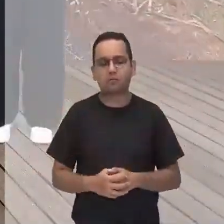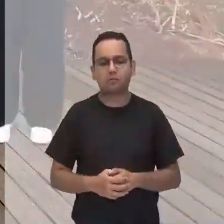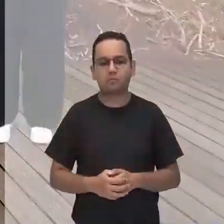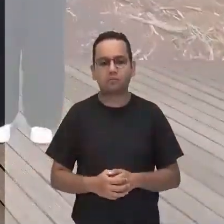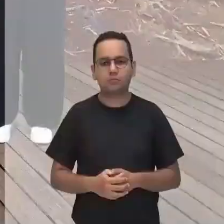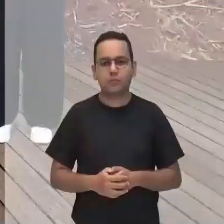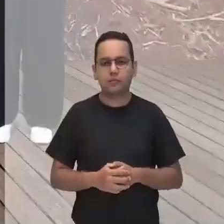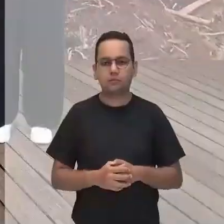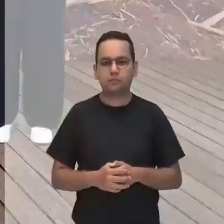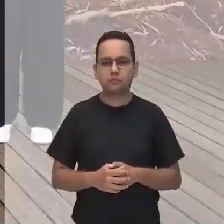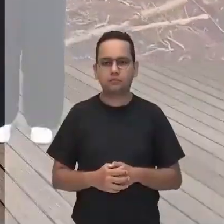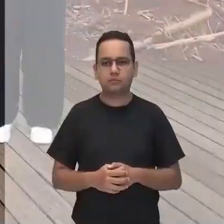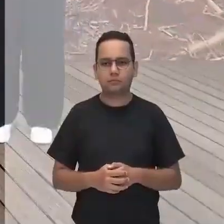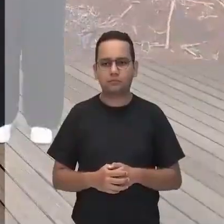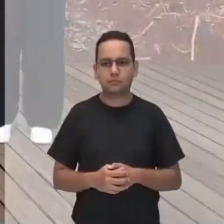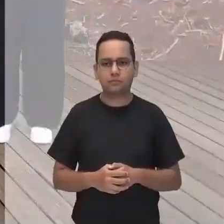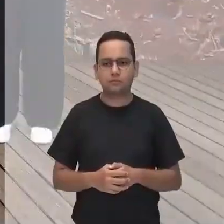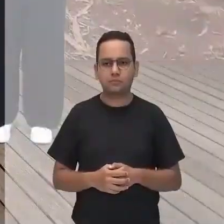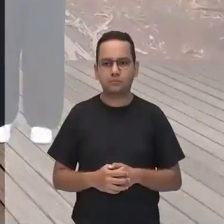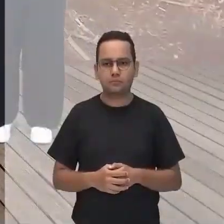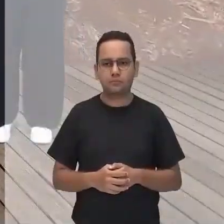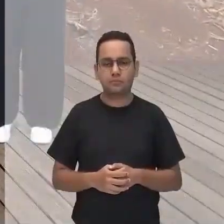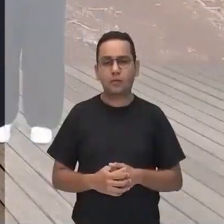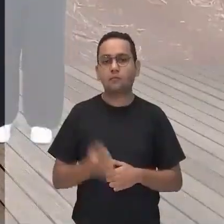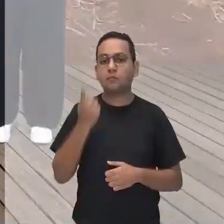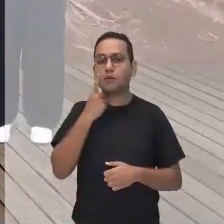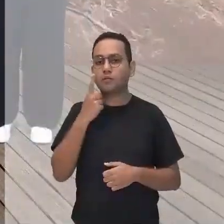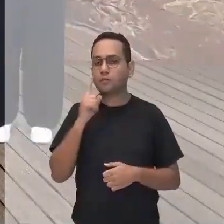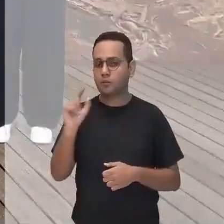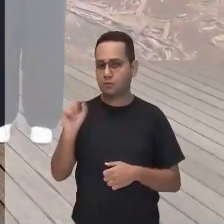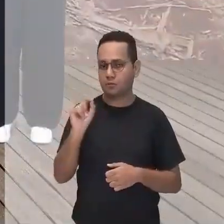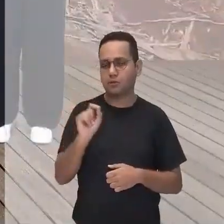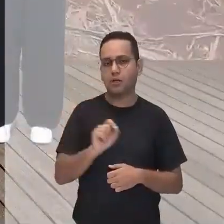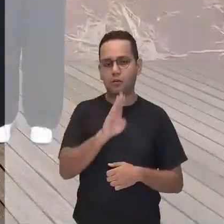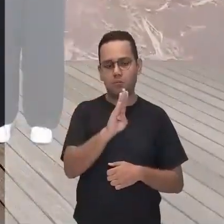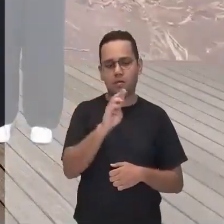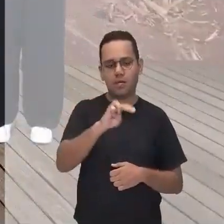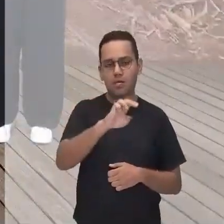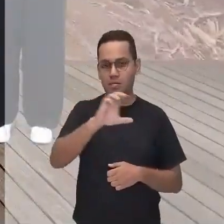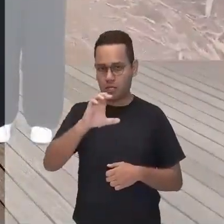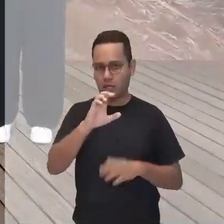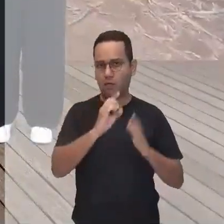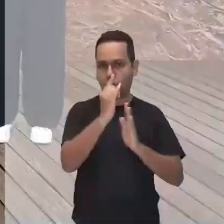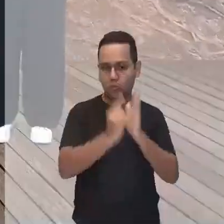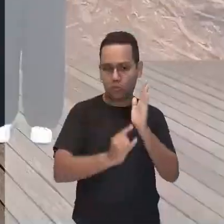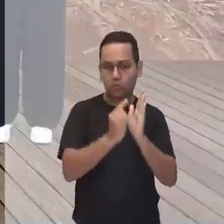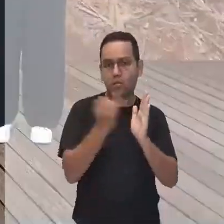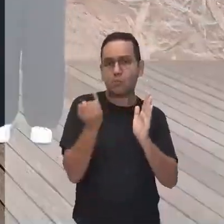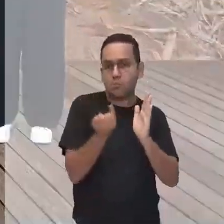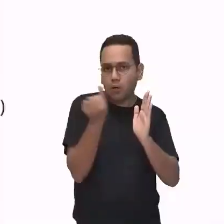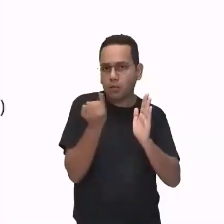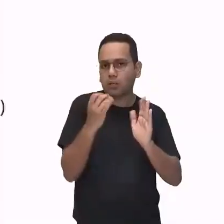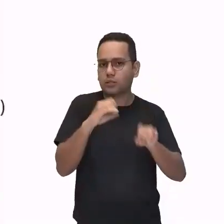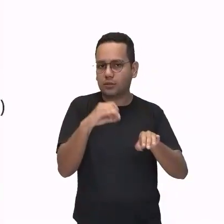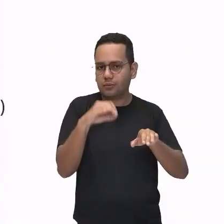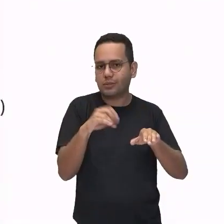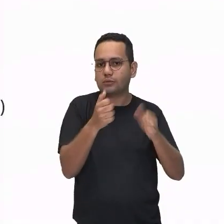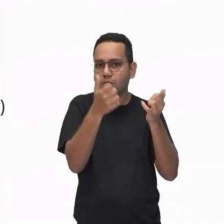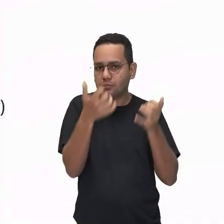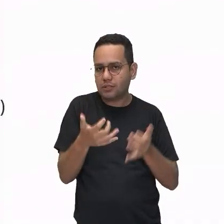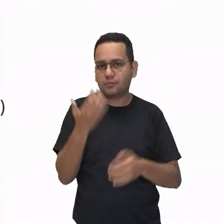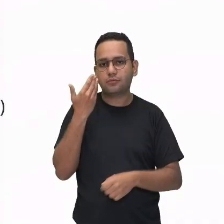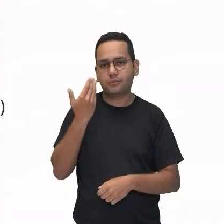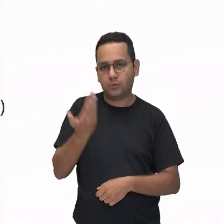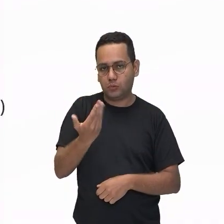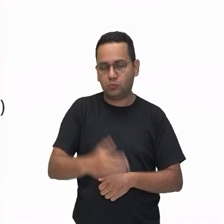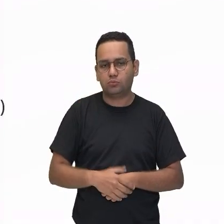definições aqui para vocês, vamos ver o que a nossa Base Nacional Comum Curricular diz sobre essas práticas. Vamos ver aqui na cartela.